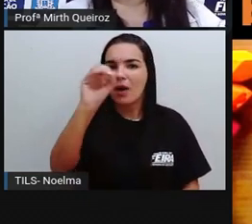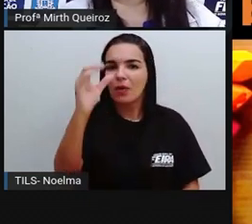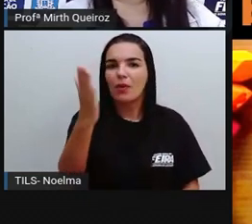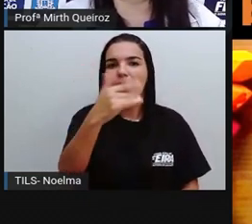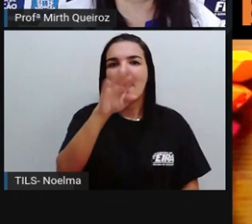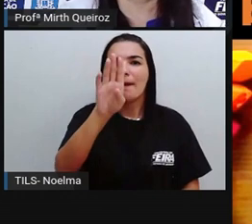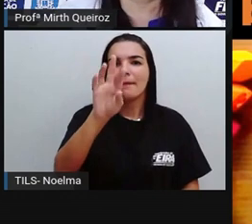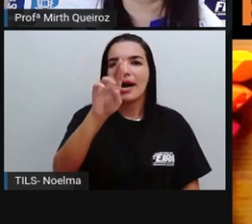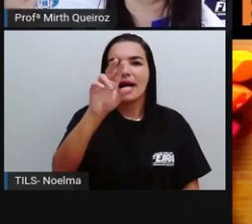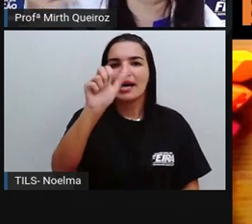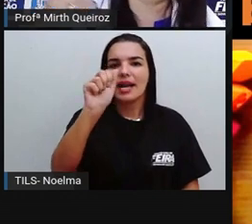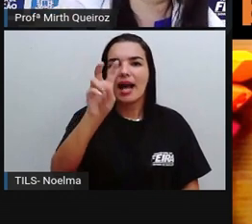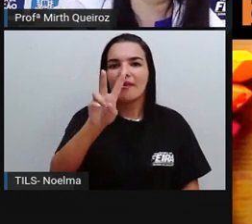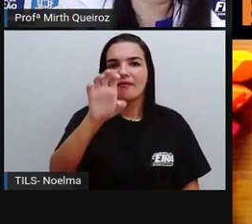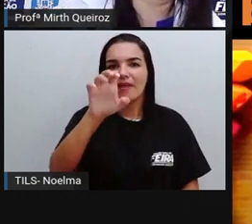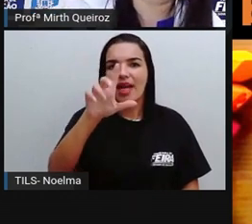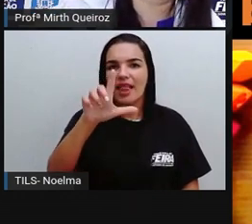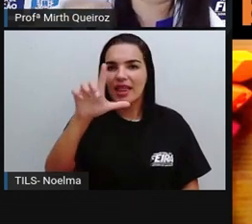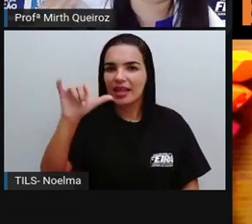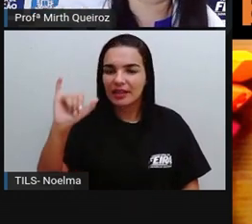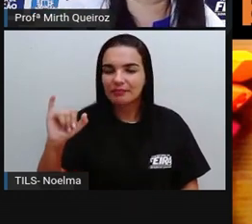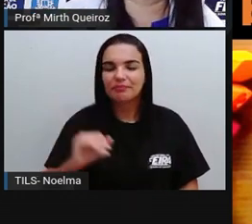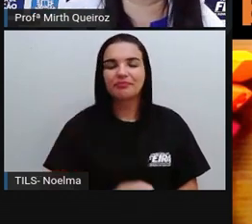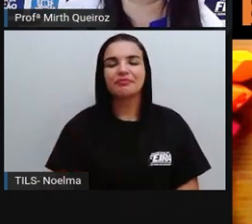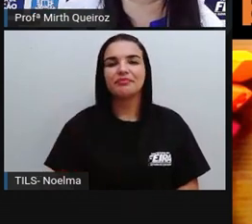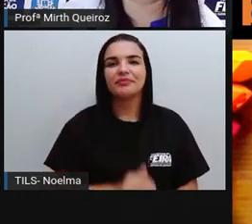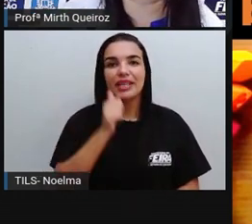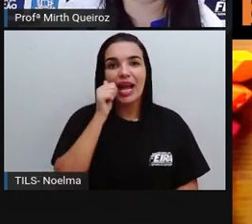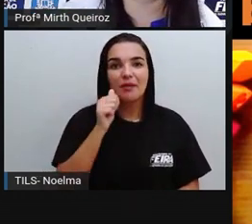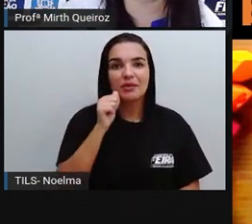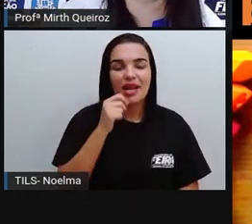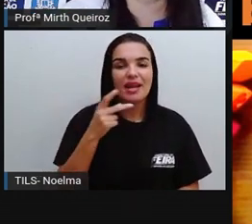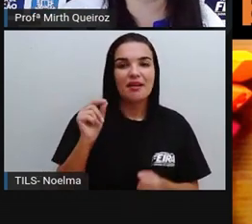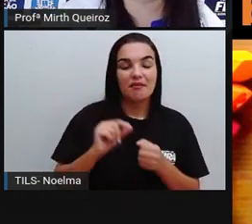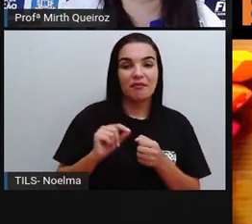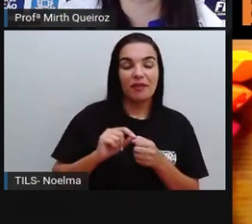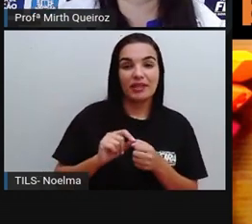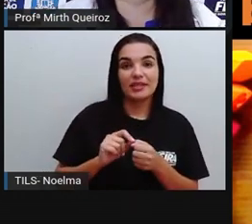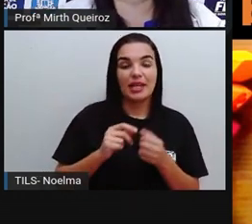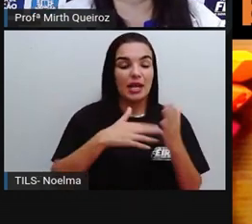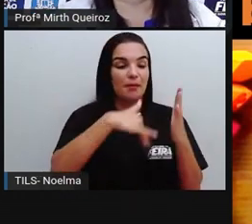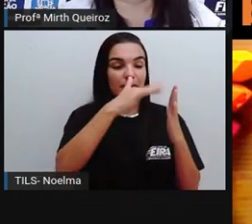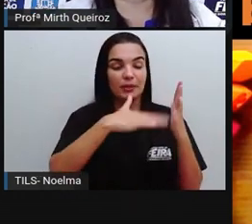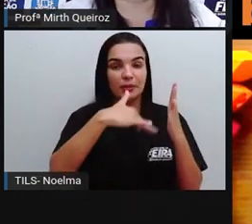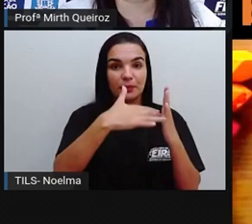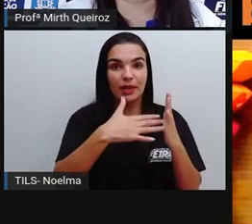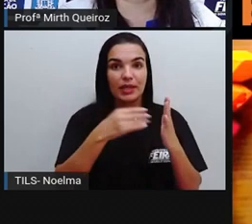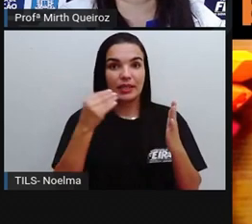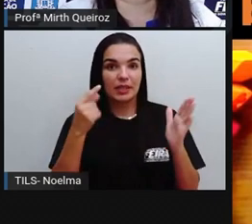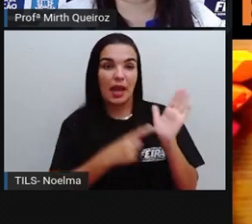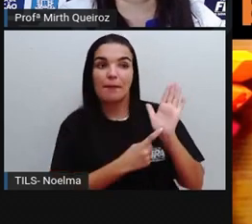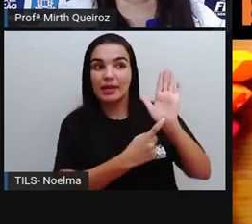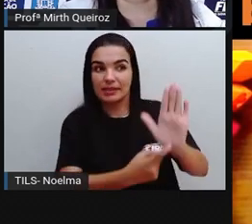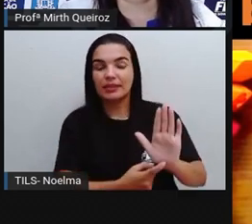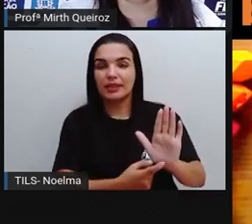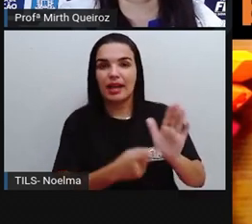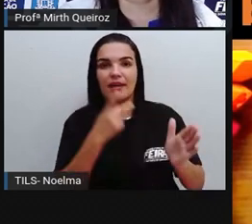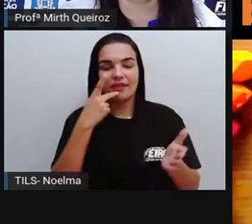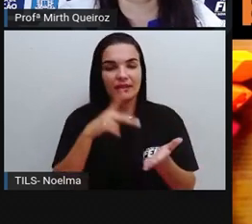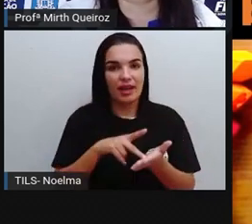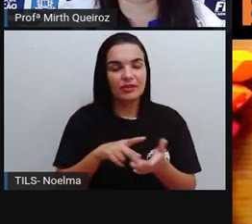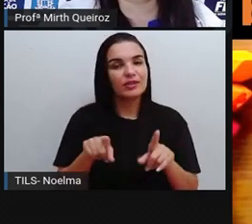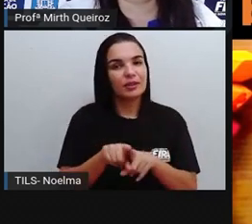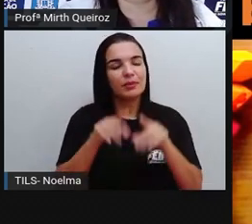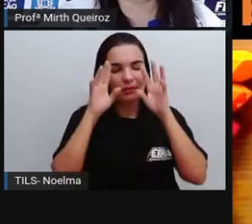faz obras que representam a realidade e também que representem a imaginação. E